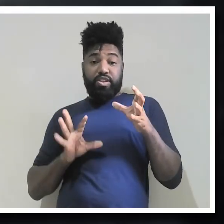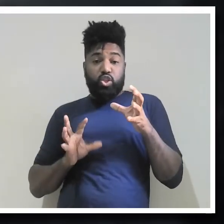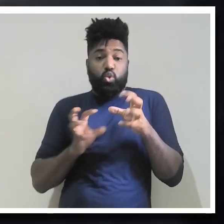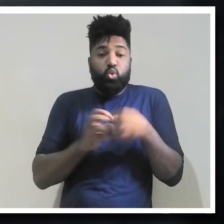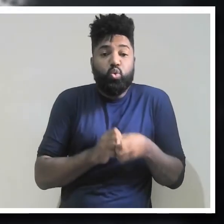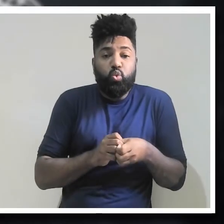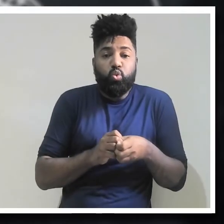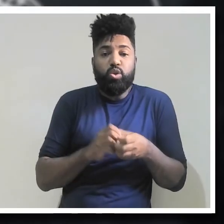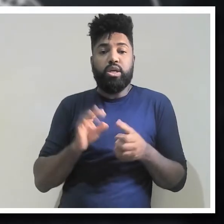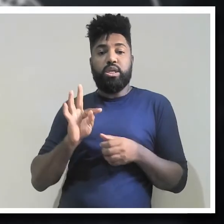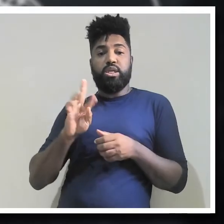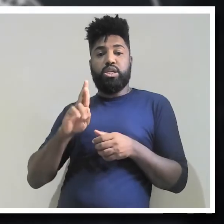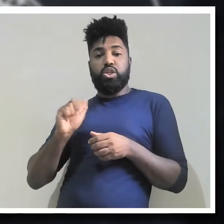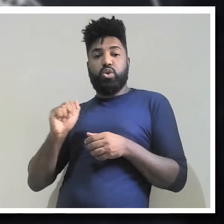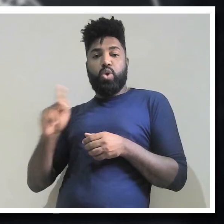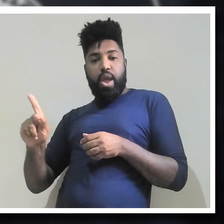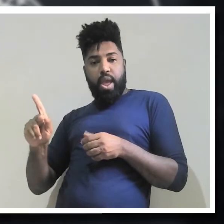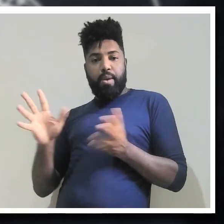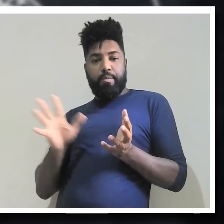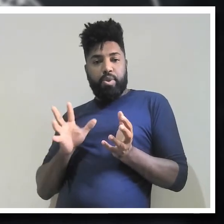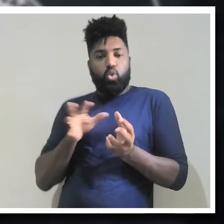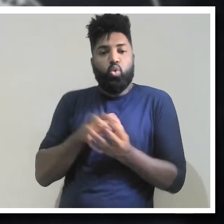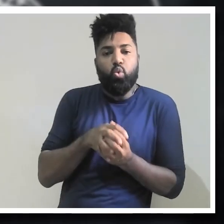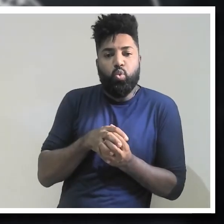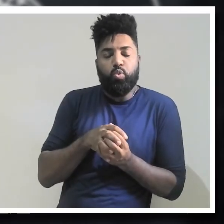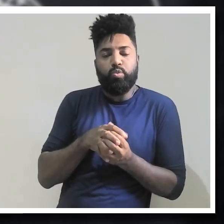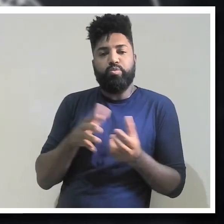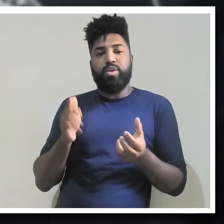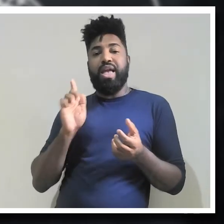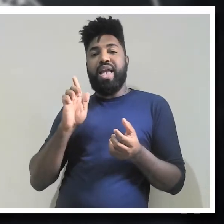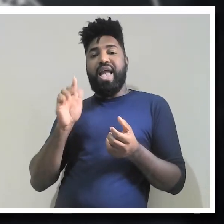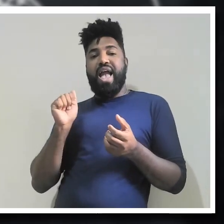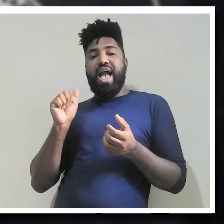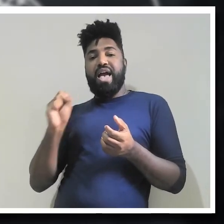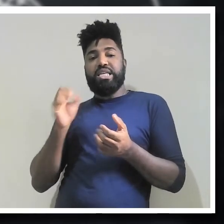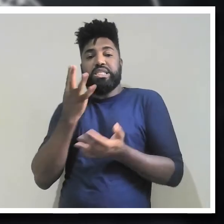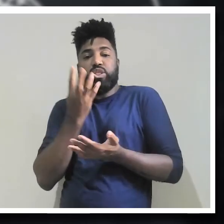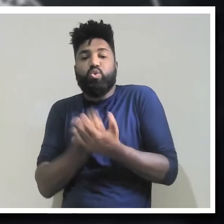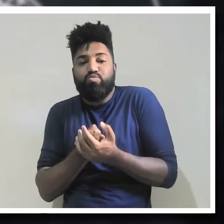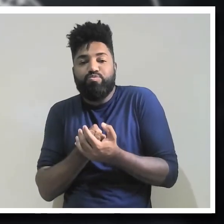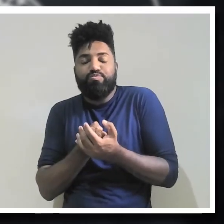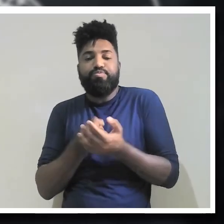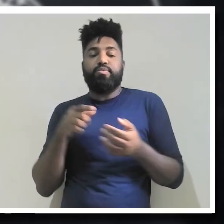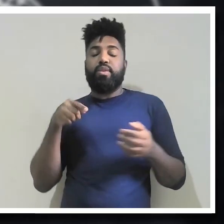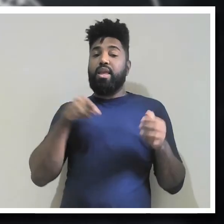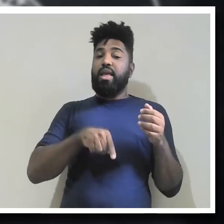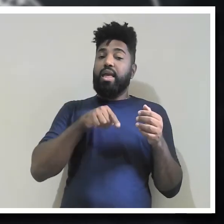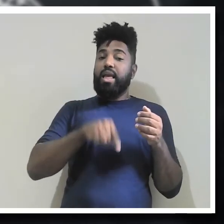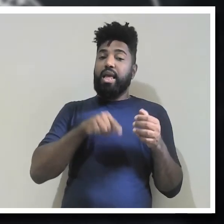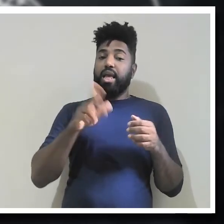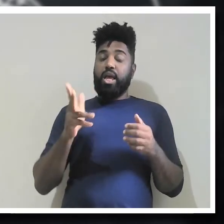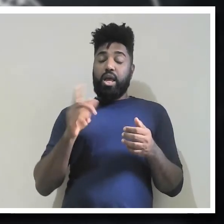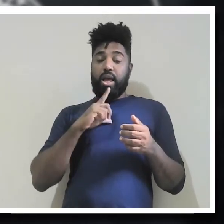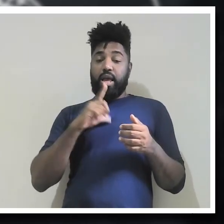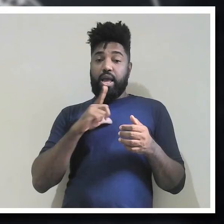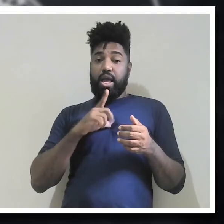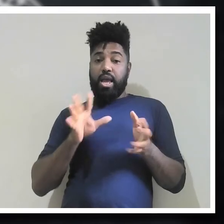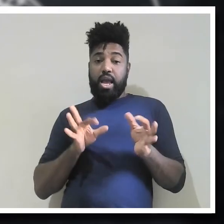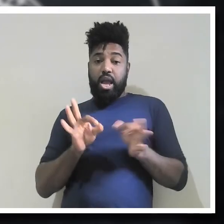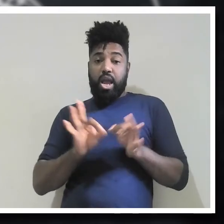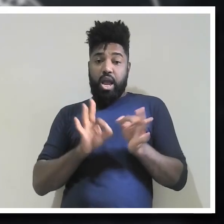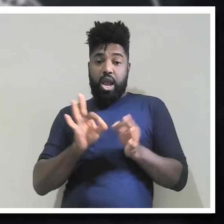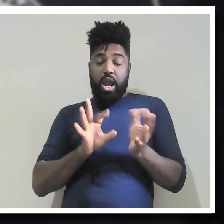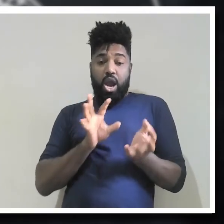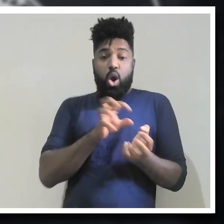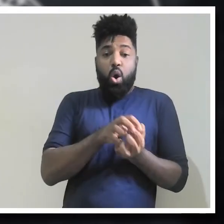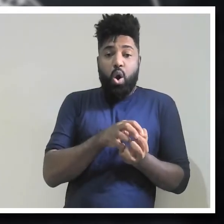isso de trap em inglês, armadilha. Então, da mesma forma que a reação desse vídeo foi uma armadilha para aprisionar amônia,